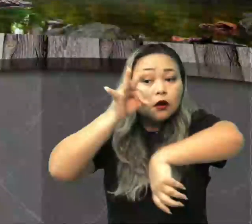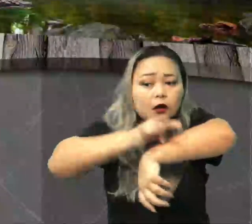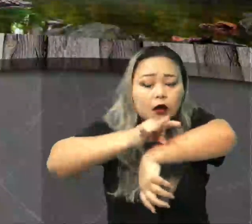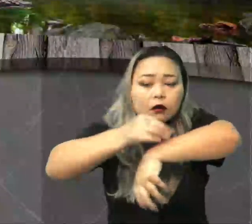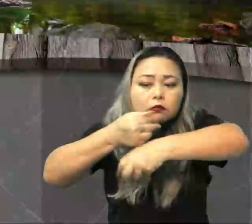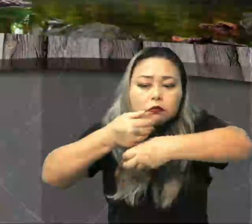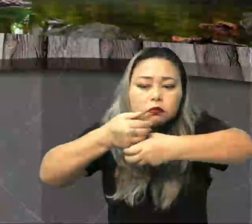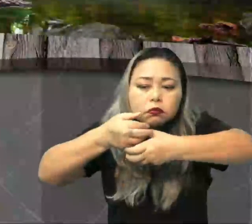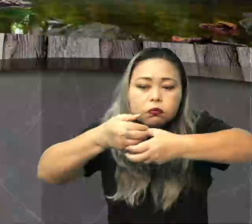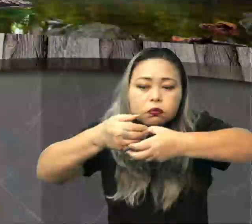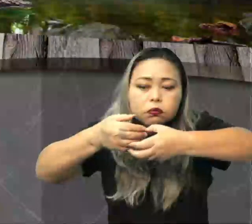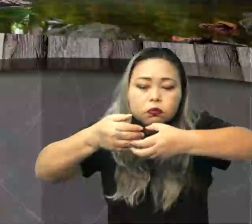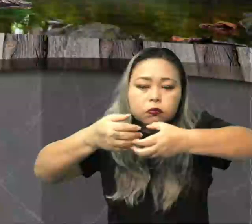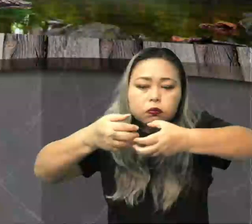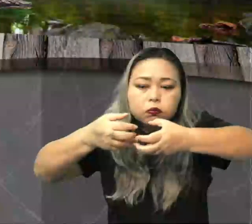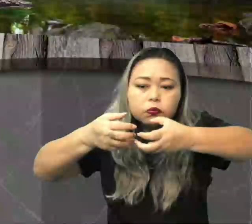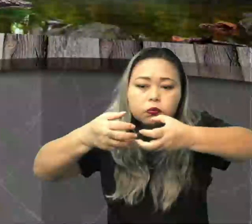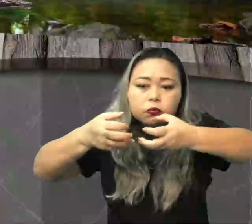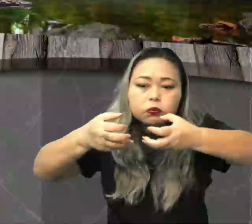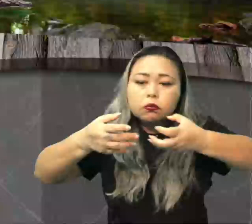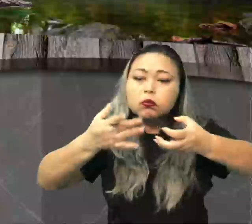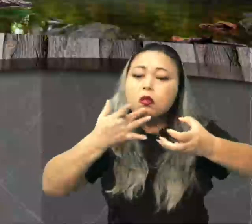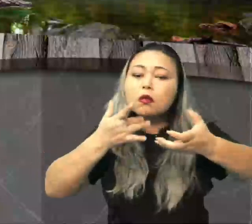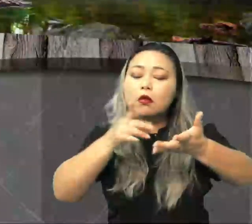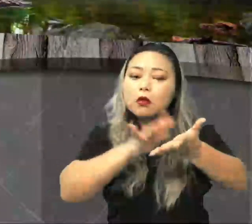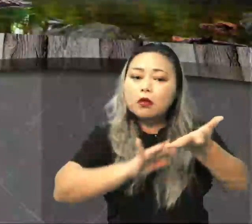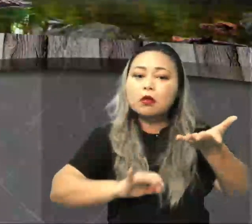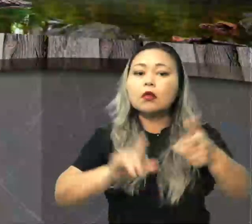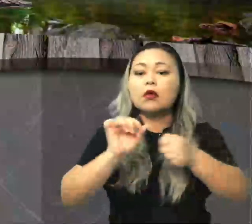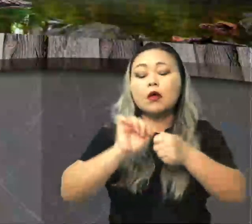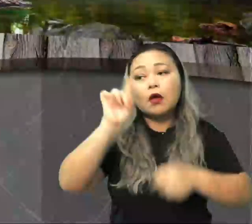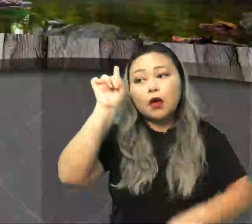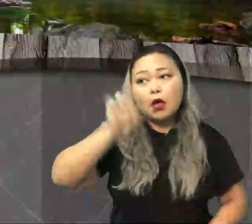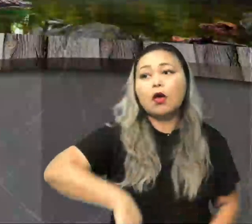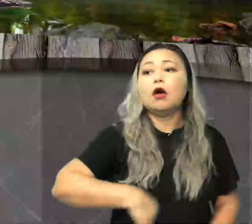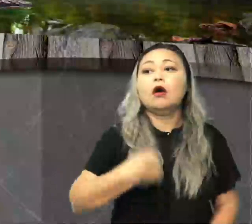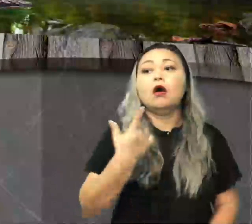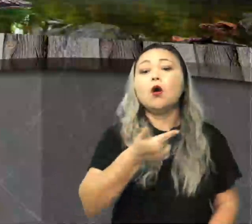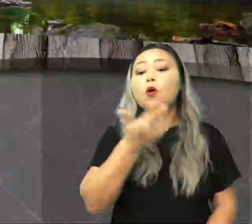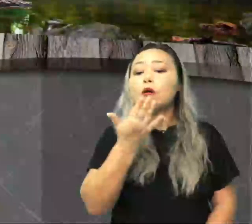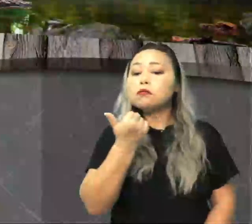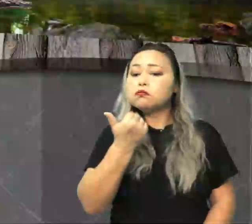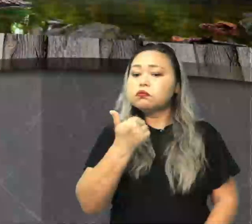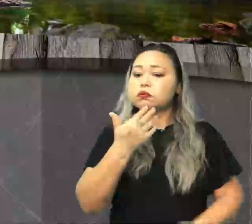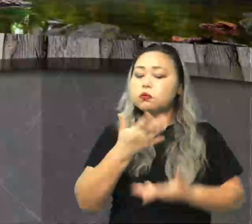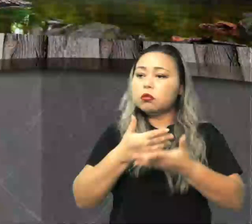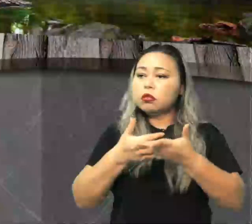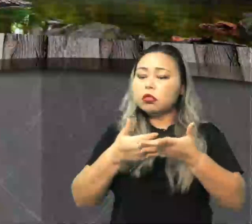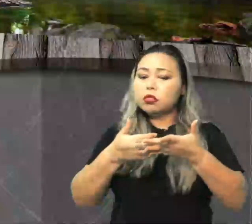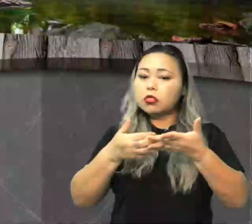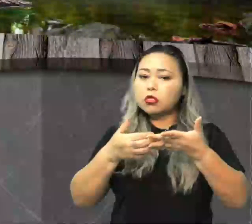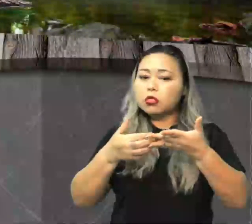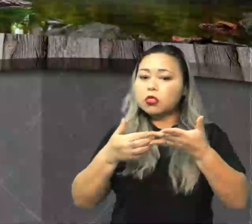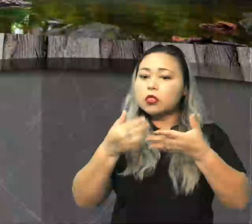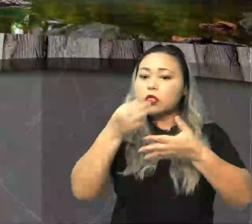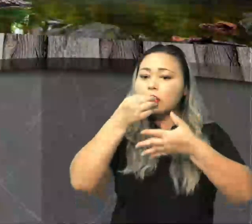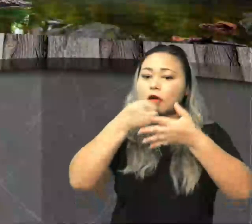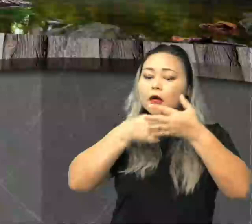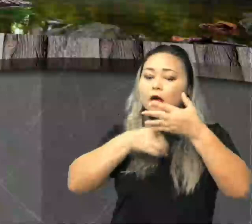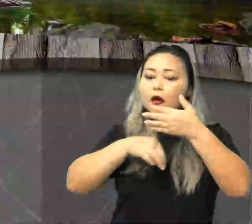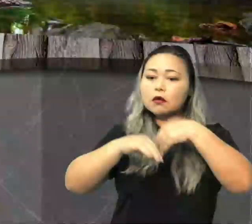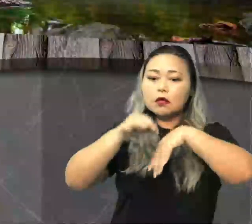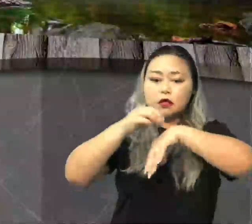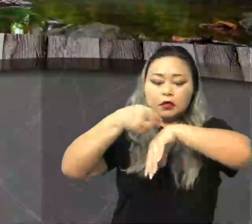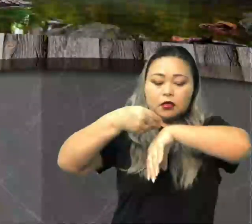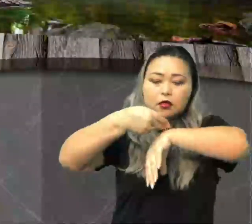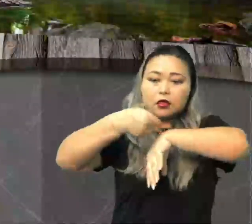nessa fase, de se alimentar de sangue. Por isso, são chamados de hematófagos. E, ao se alimentar, acabam na saliva